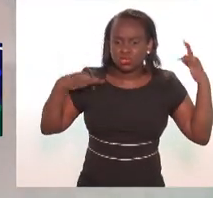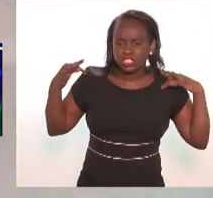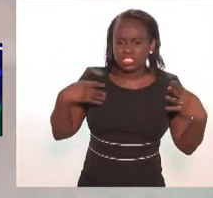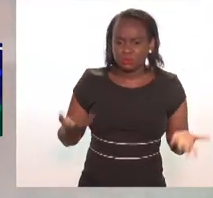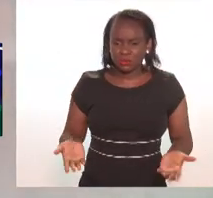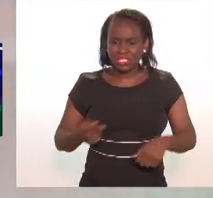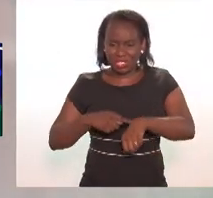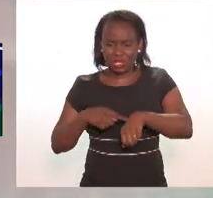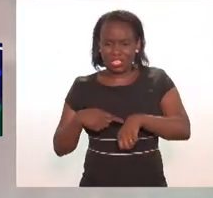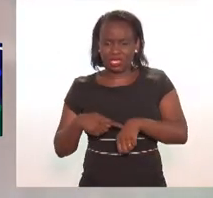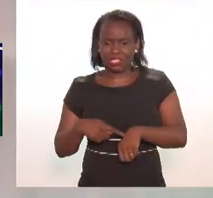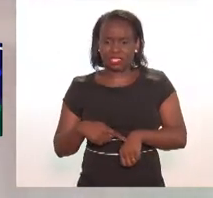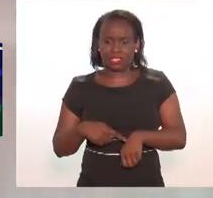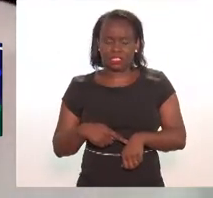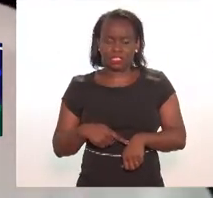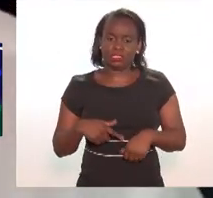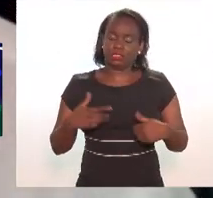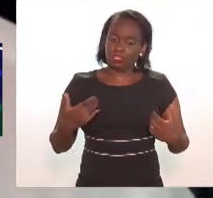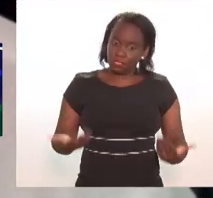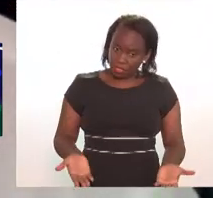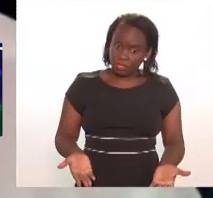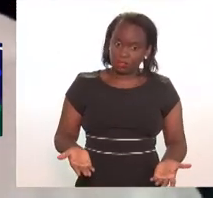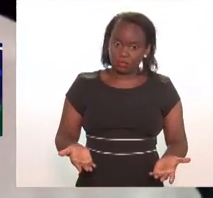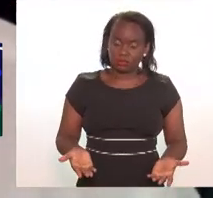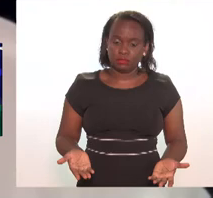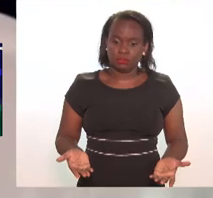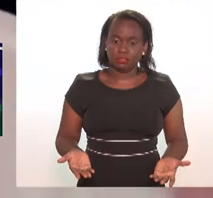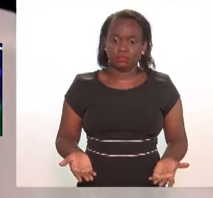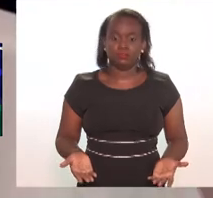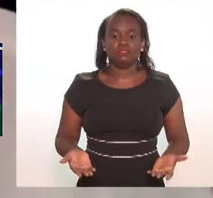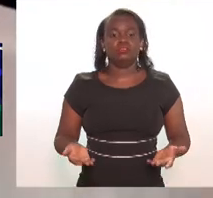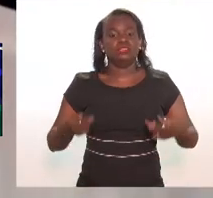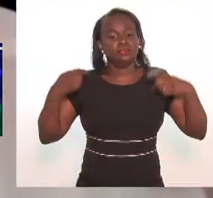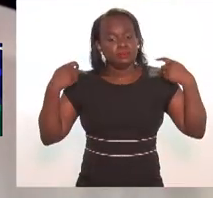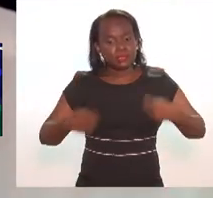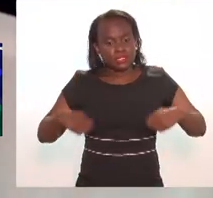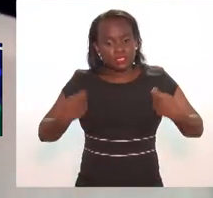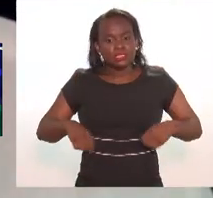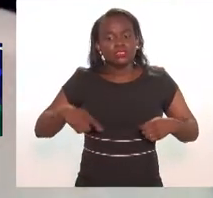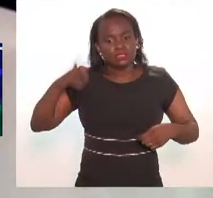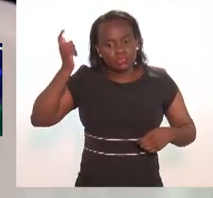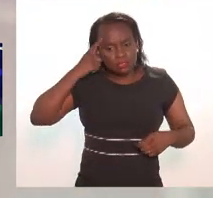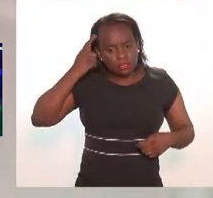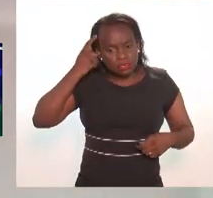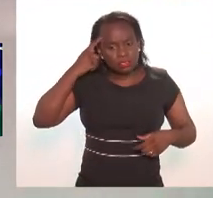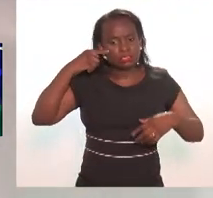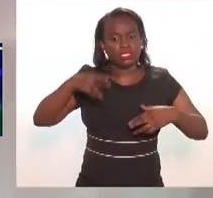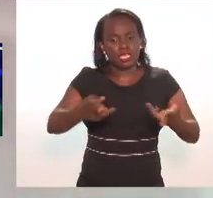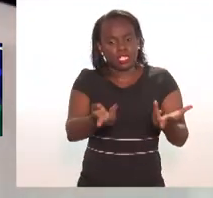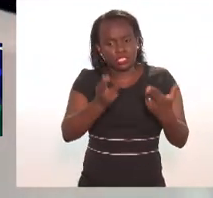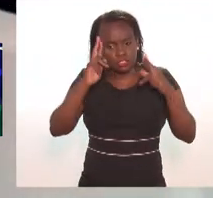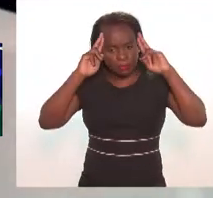momento. Então, companheiros, né, a gente precisa ter coerência e